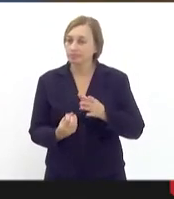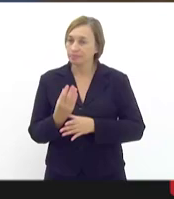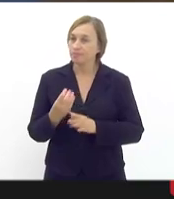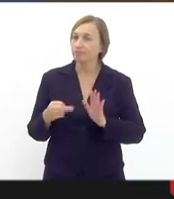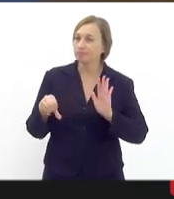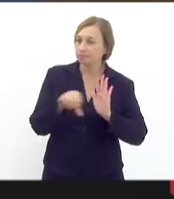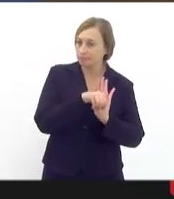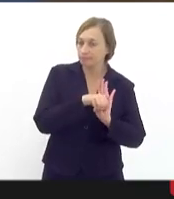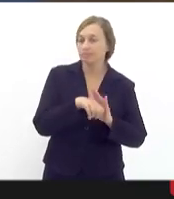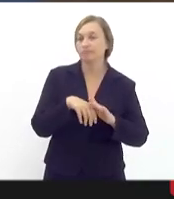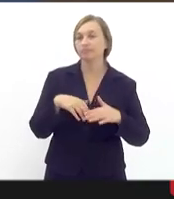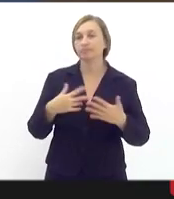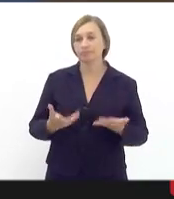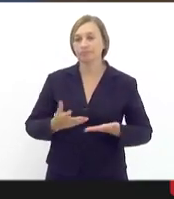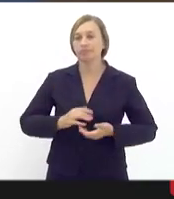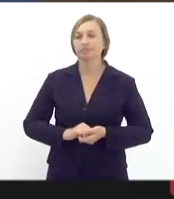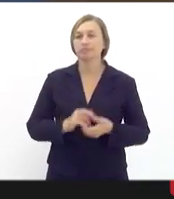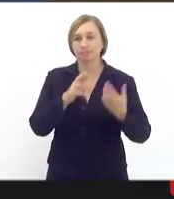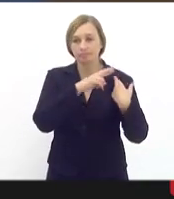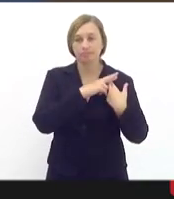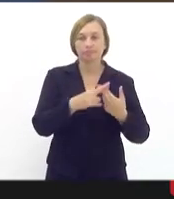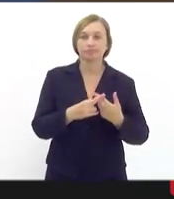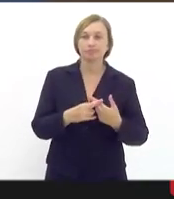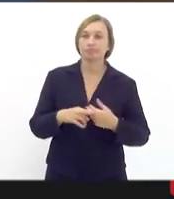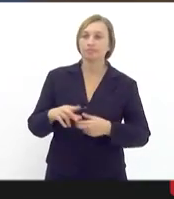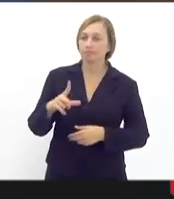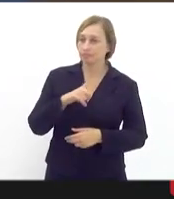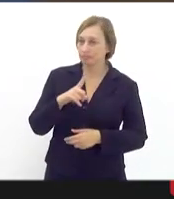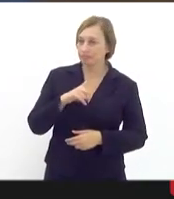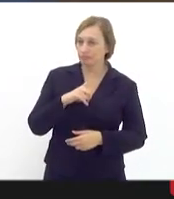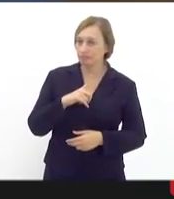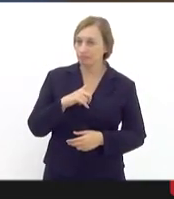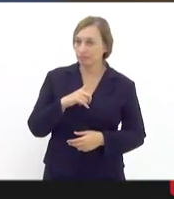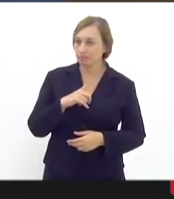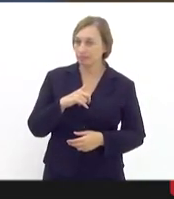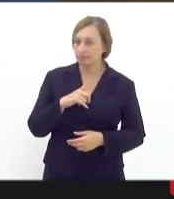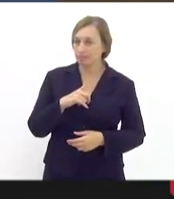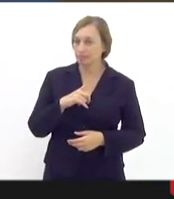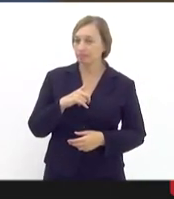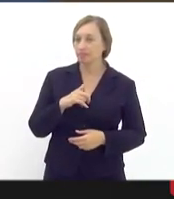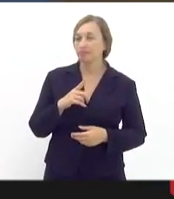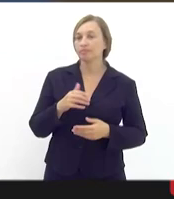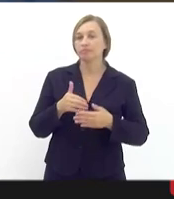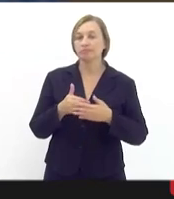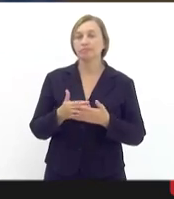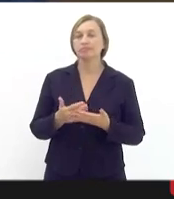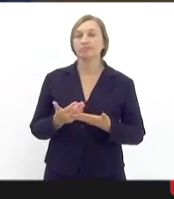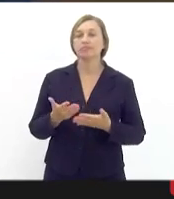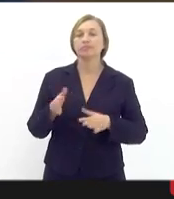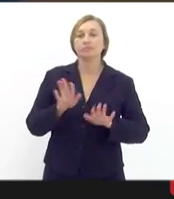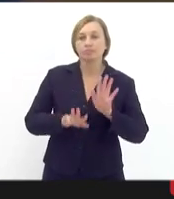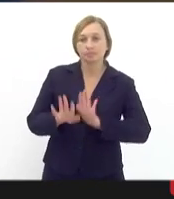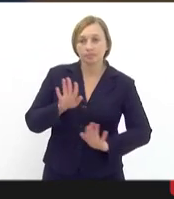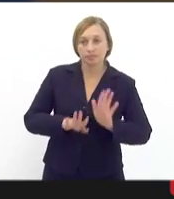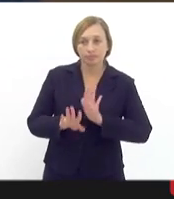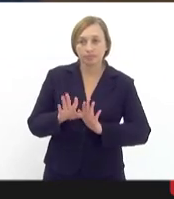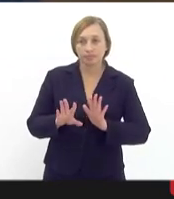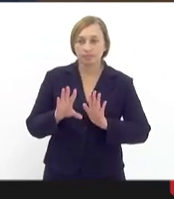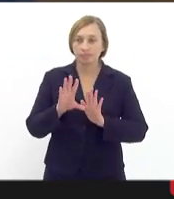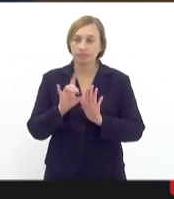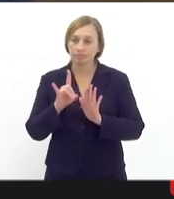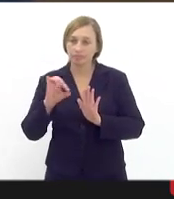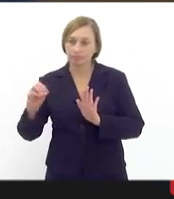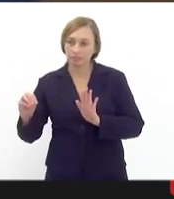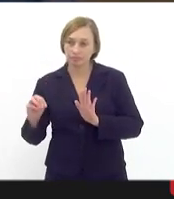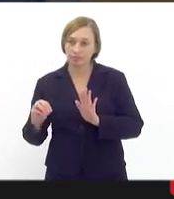dano, há que se ter responsabilidade se houver omissão. E ainda tomamos cuidado, Ingrid, de criar um protocolo de segurança, que alguns